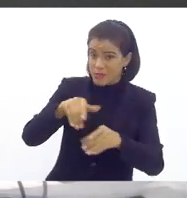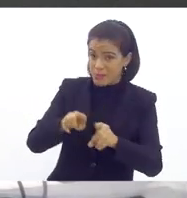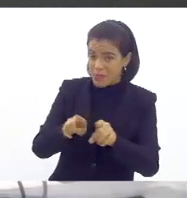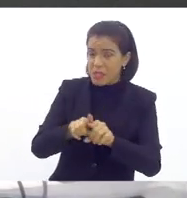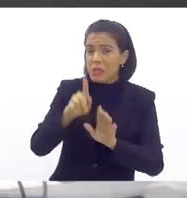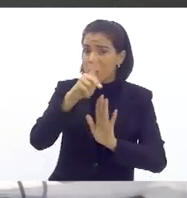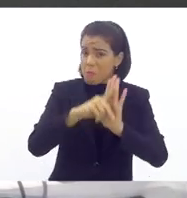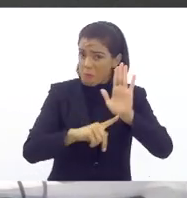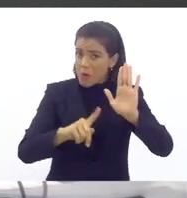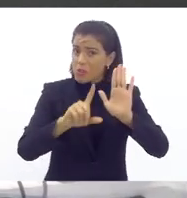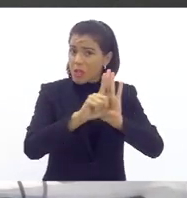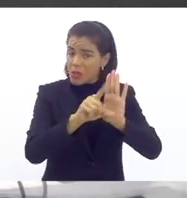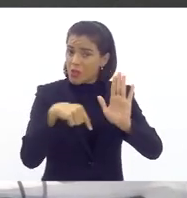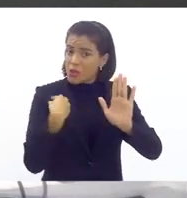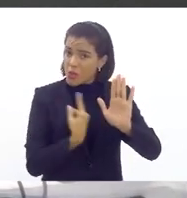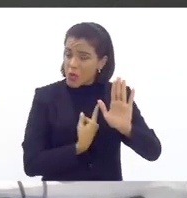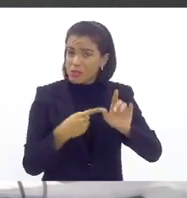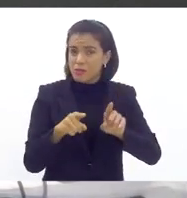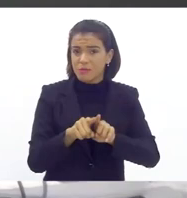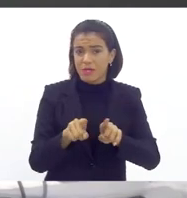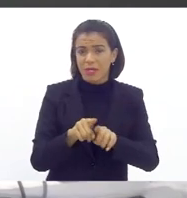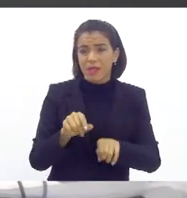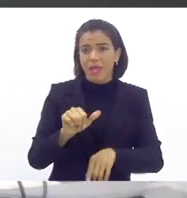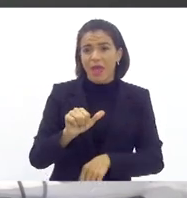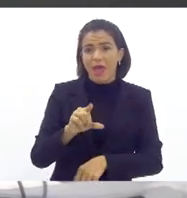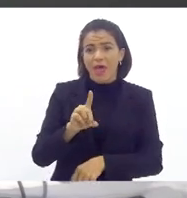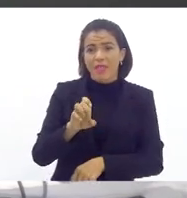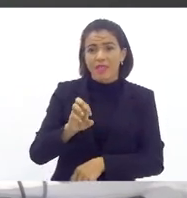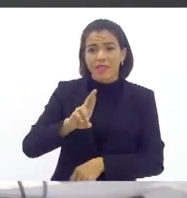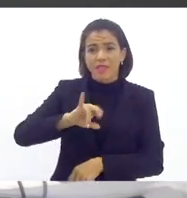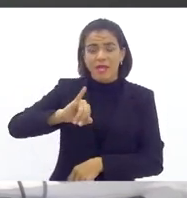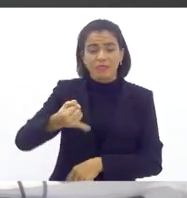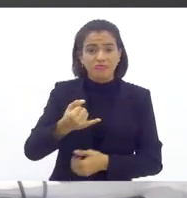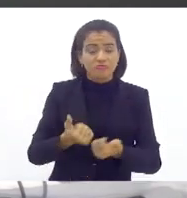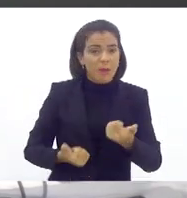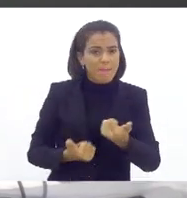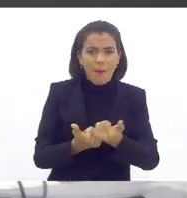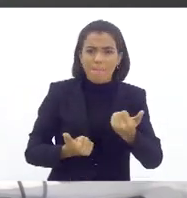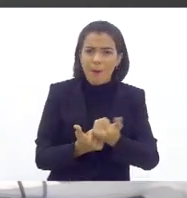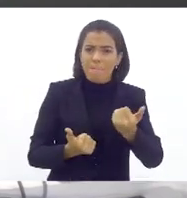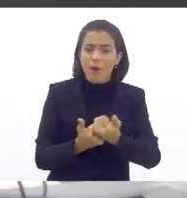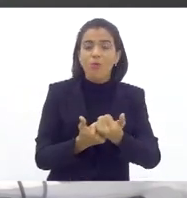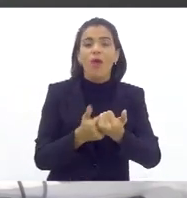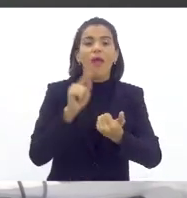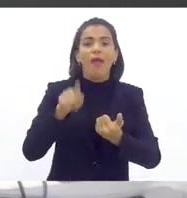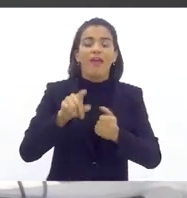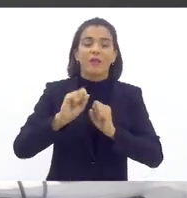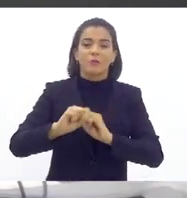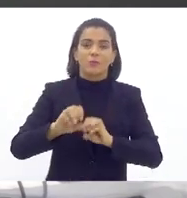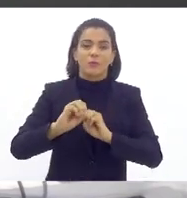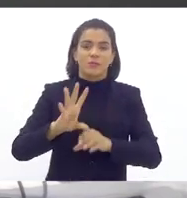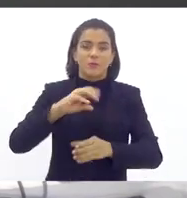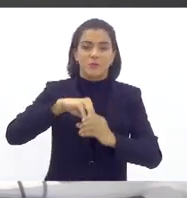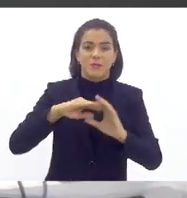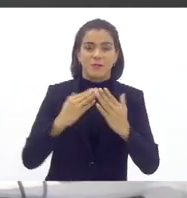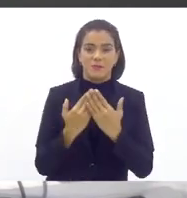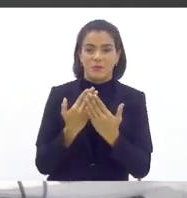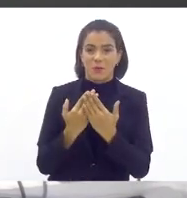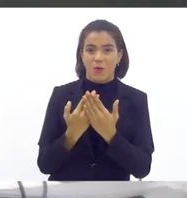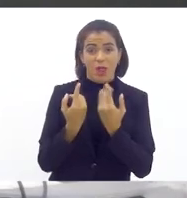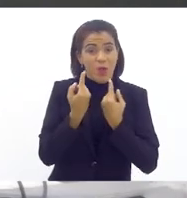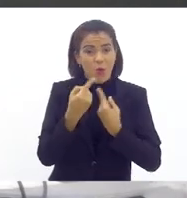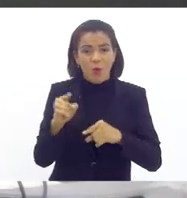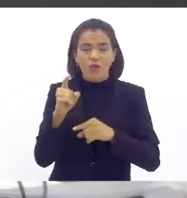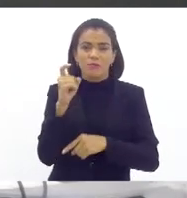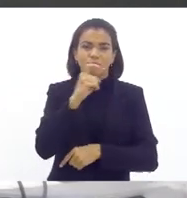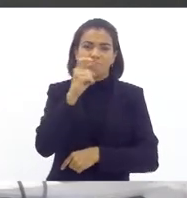projeto nosso, que a DERJ está apoiando fortemente, que é a educação nas escolas contra as fake